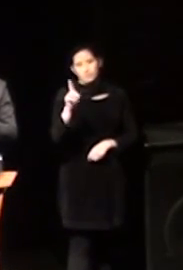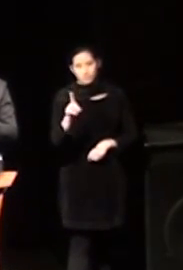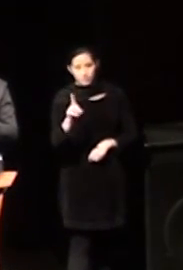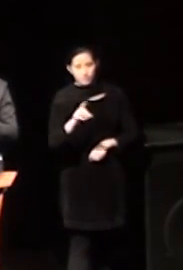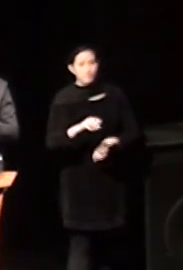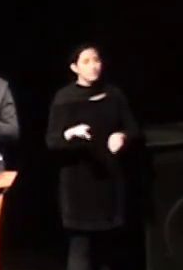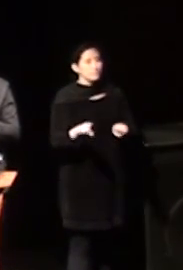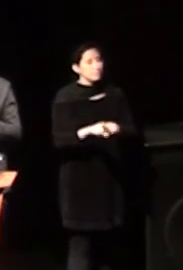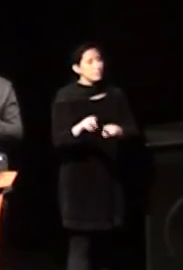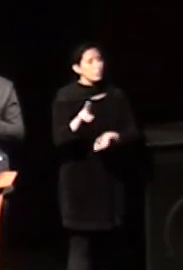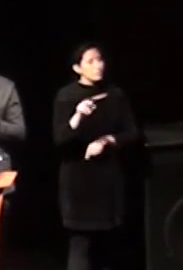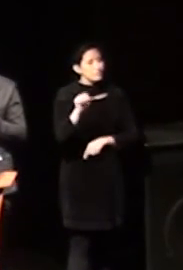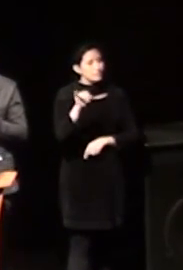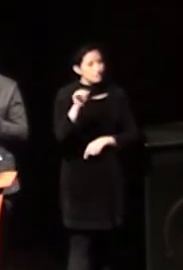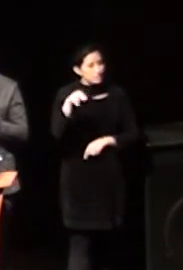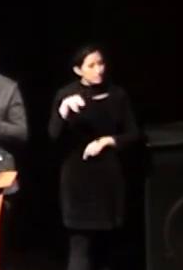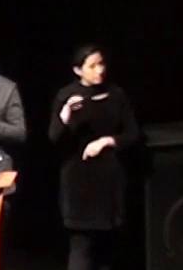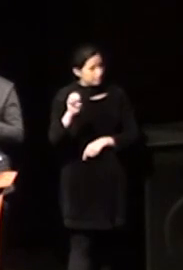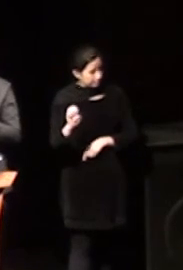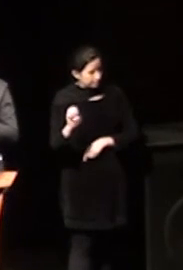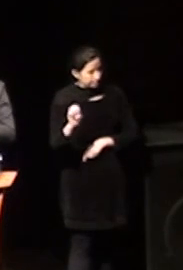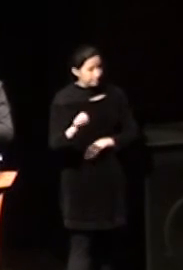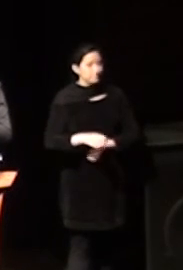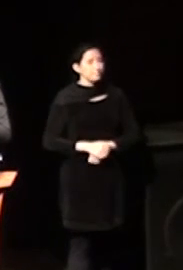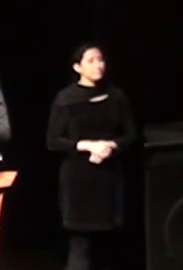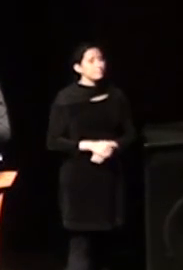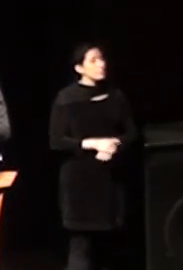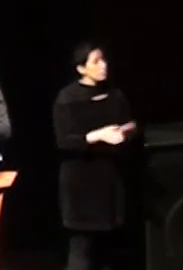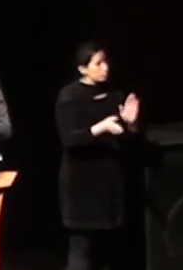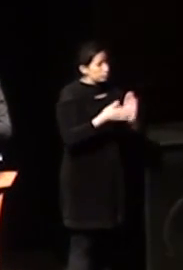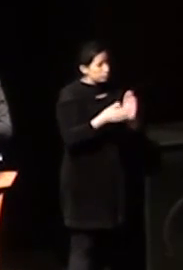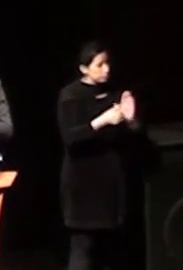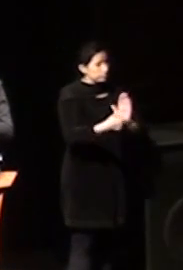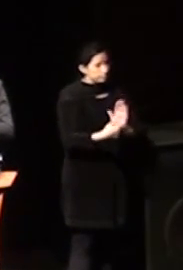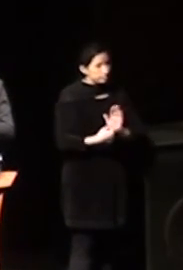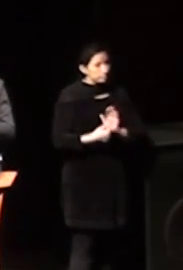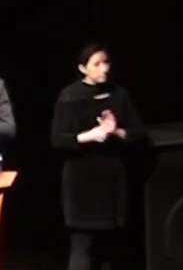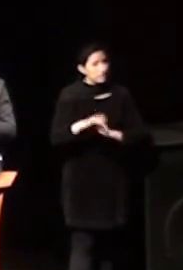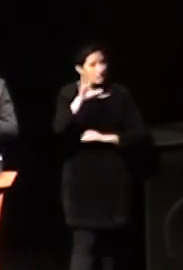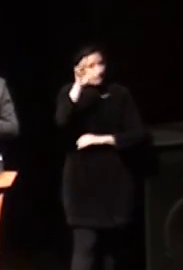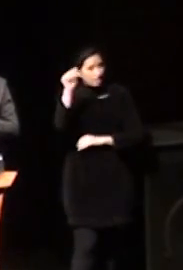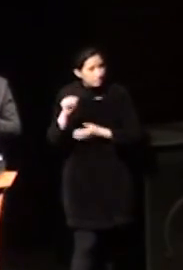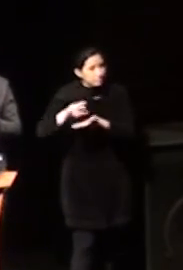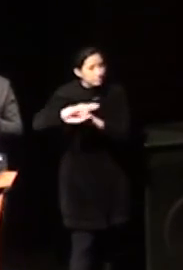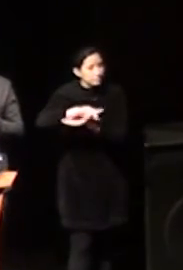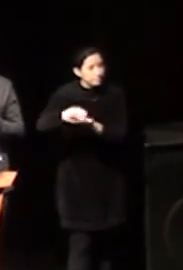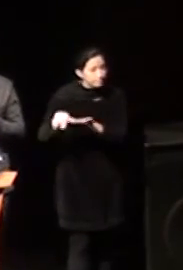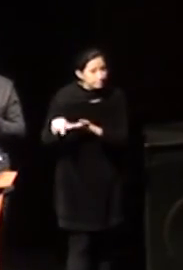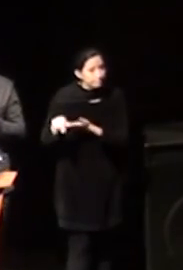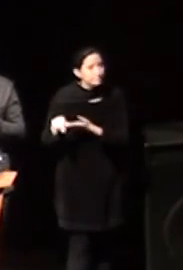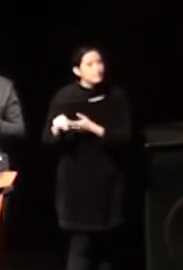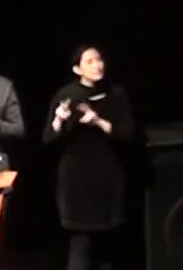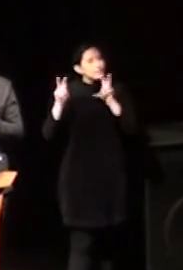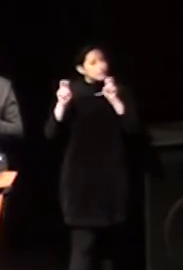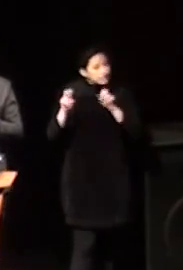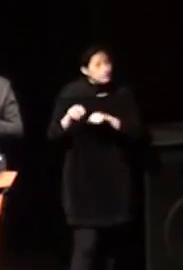e Rosiane Rego Santana Cassiolari, pelo projeto Africanidades,